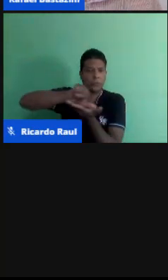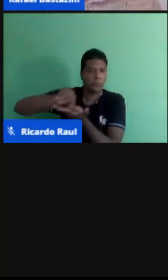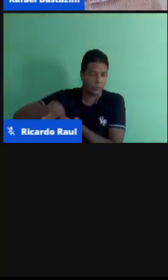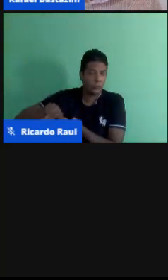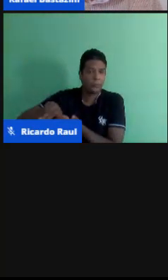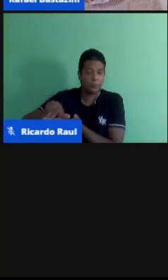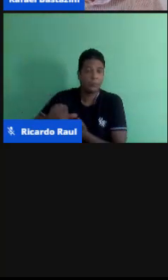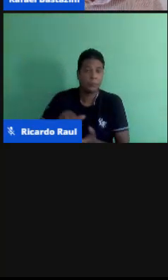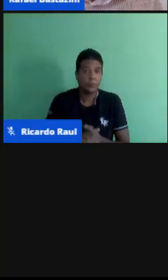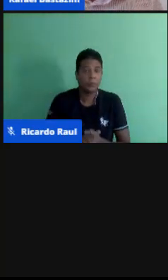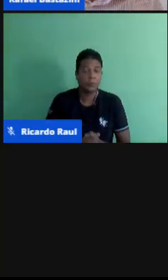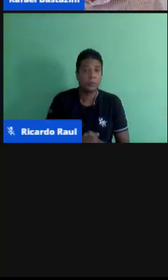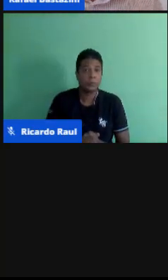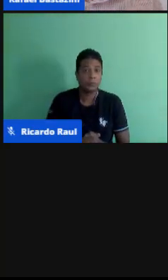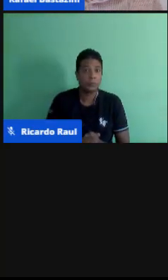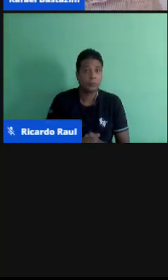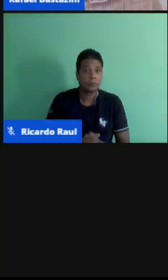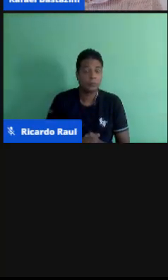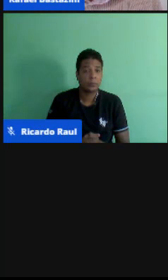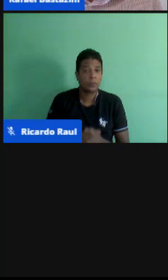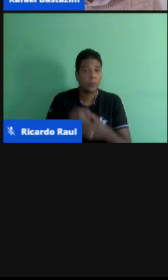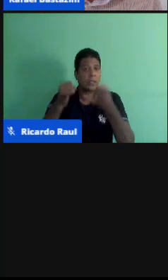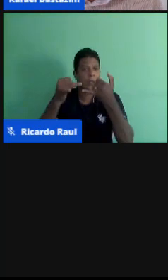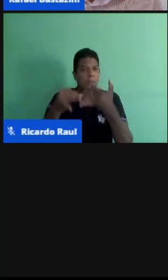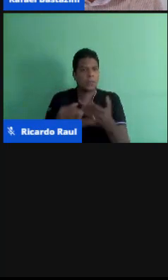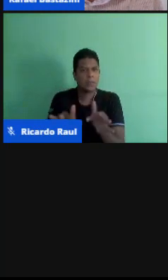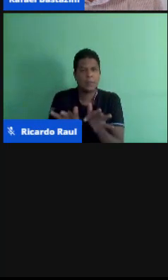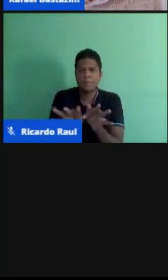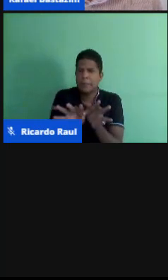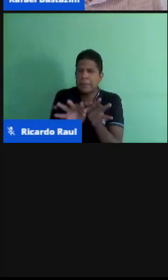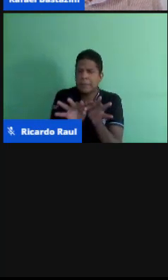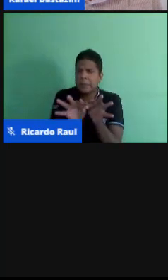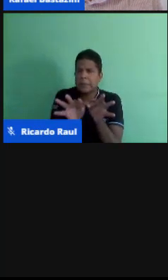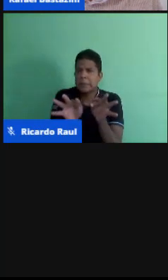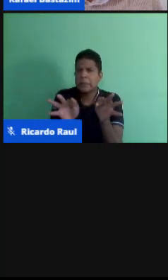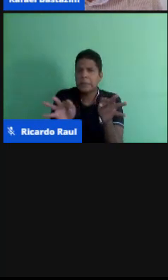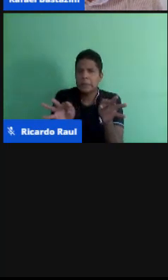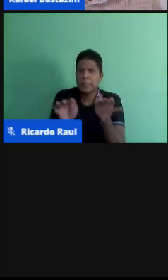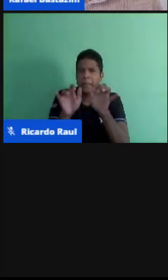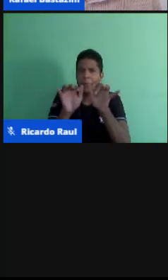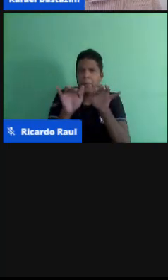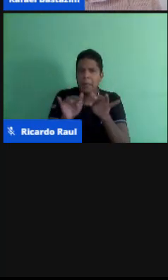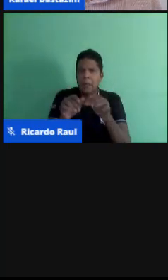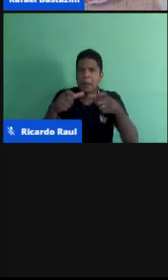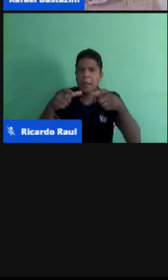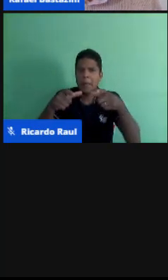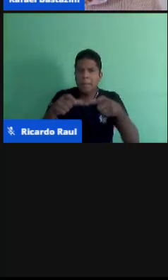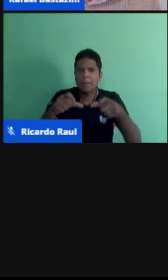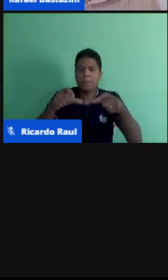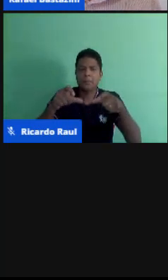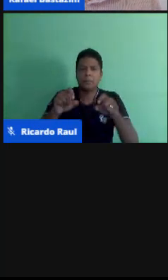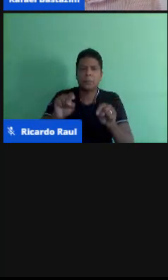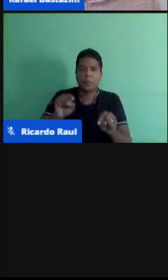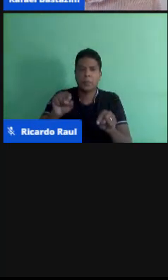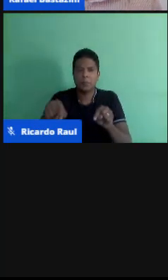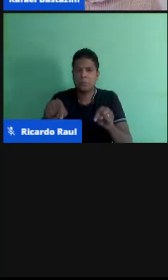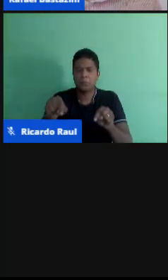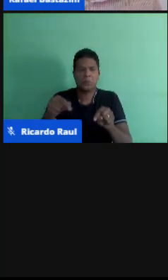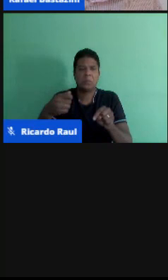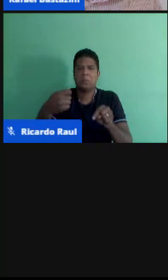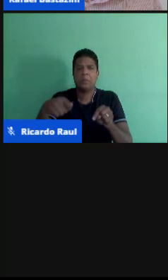múltiplas. E reafirmo mais uma vez, é simples de mexer, é na base do print, você não precisa